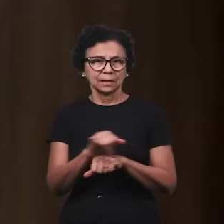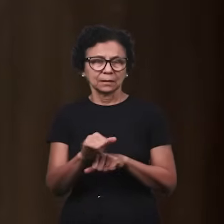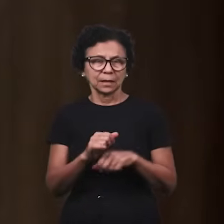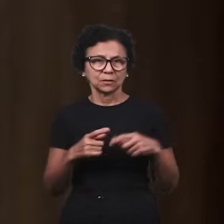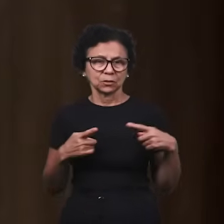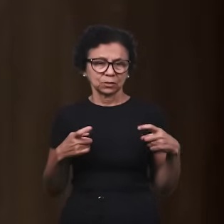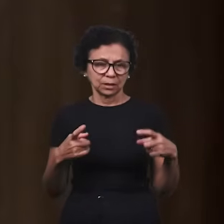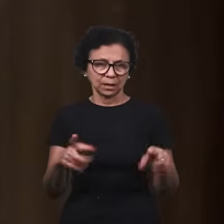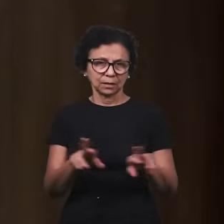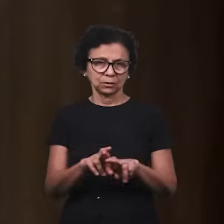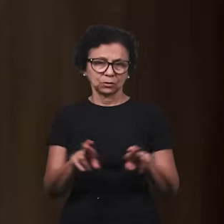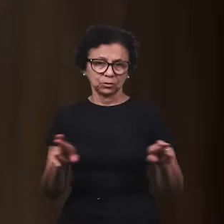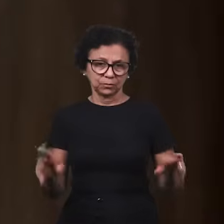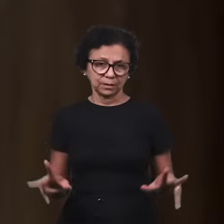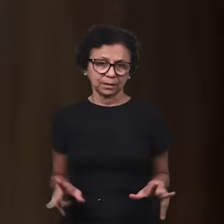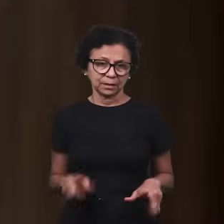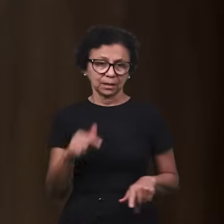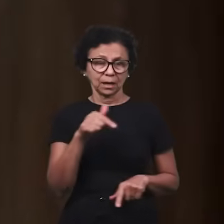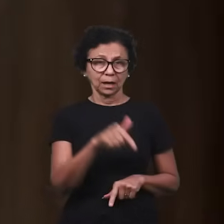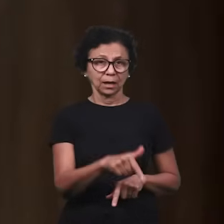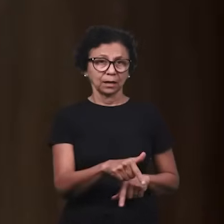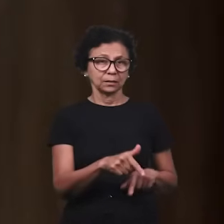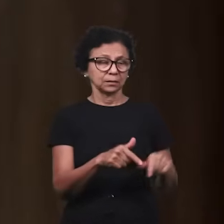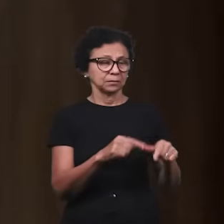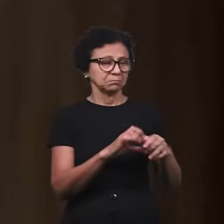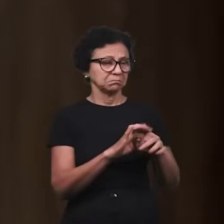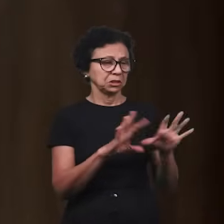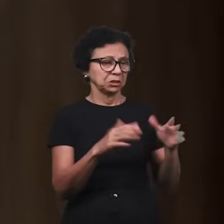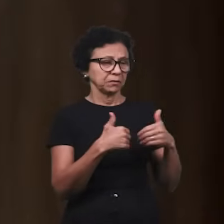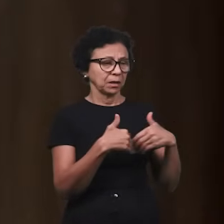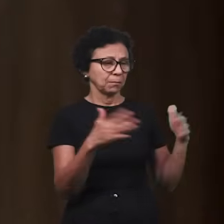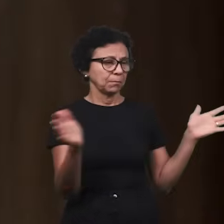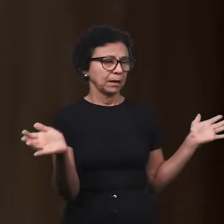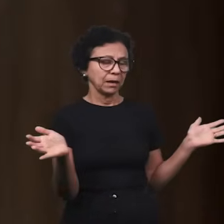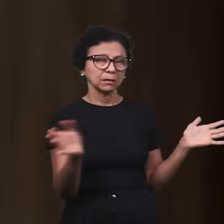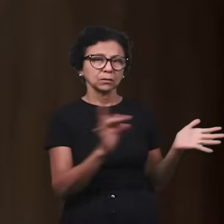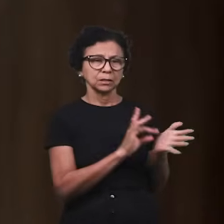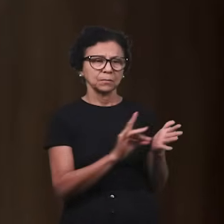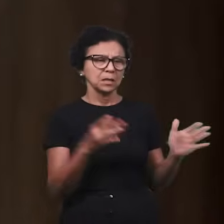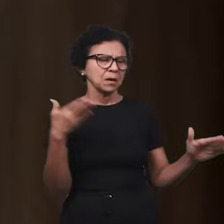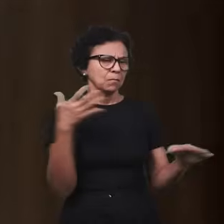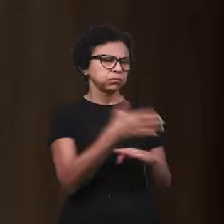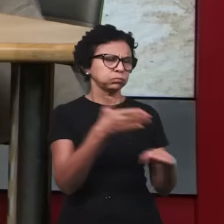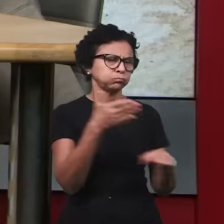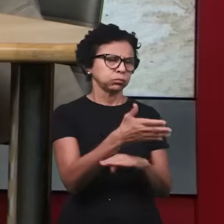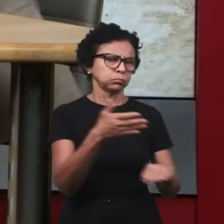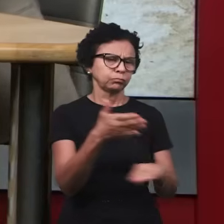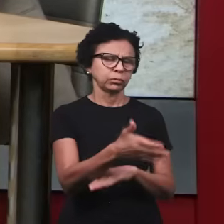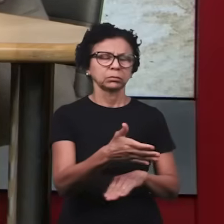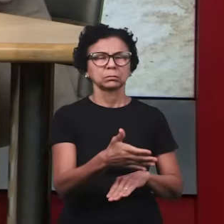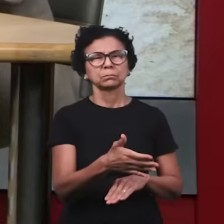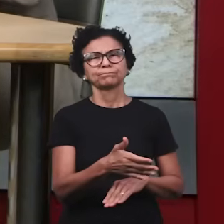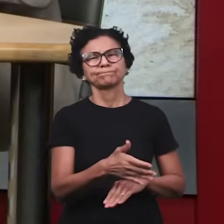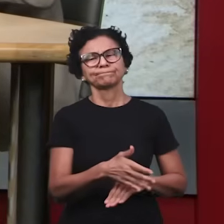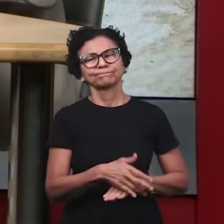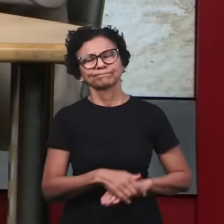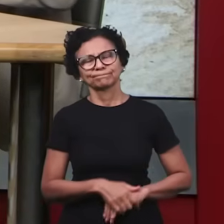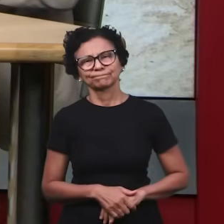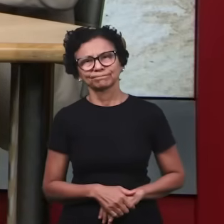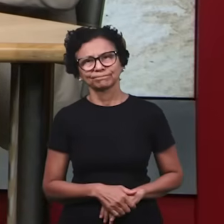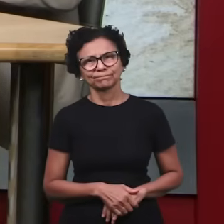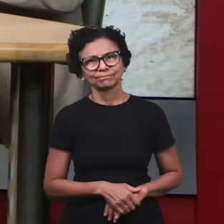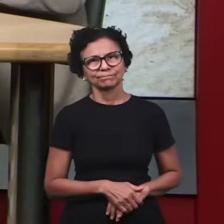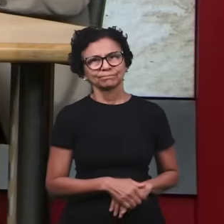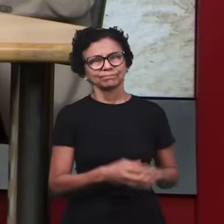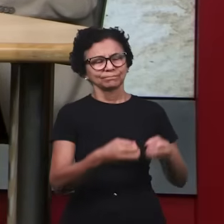uma casa em cidades não moradas, o inimigo já invadia. Sim. Ele entrava mesmo, levava... A cidade